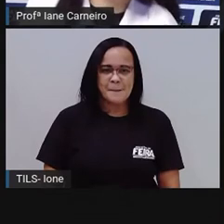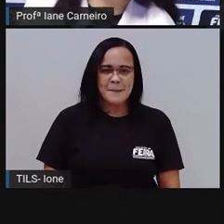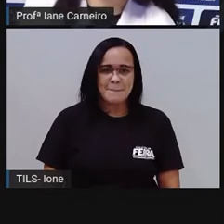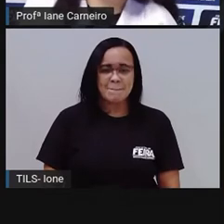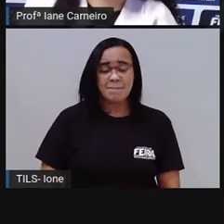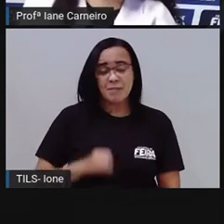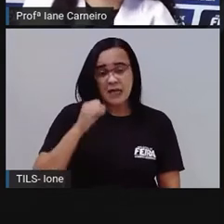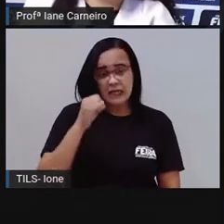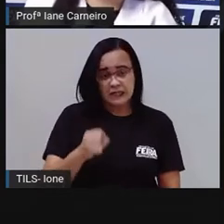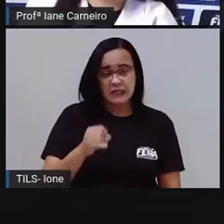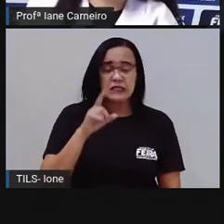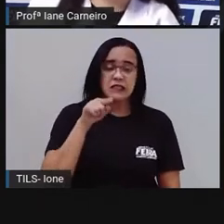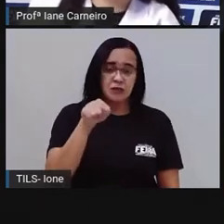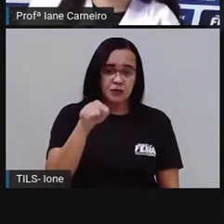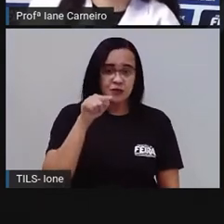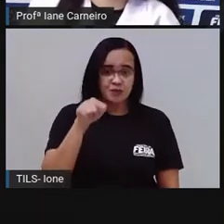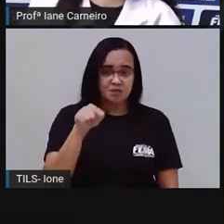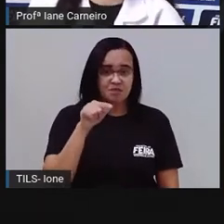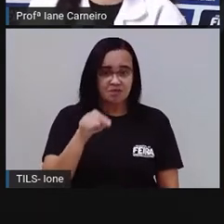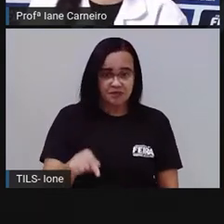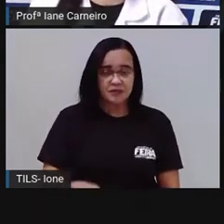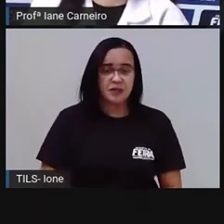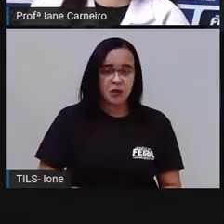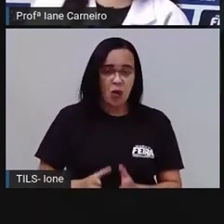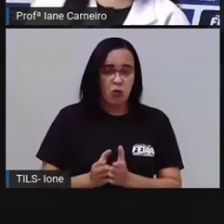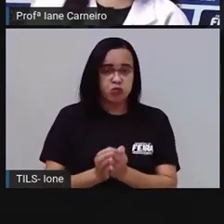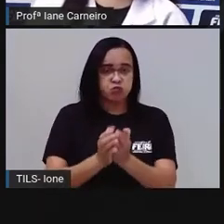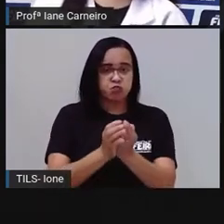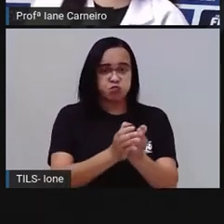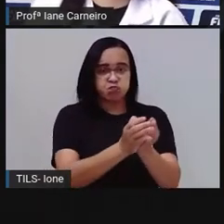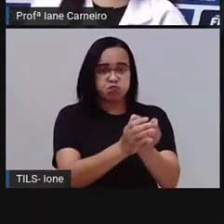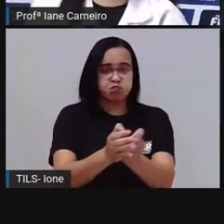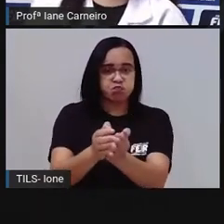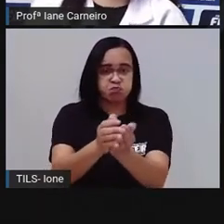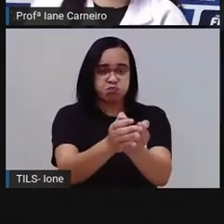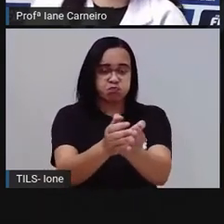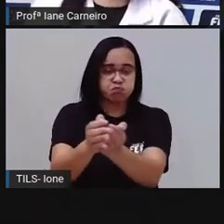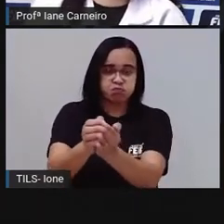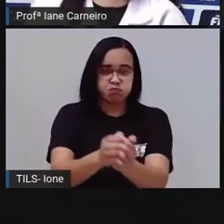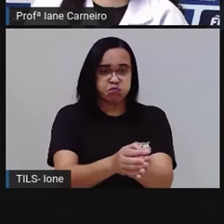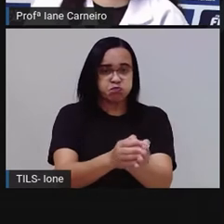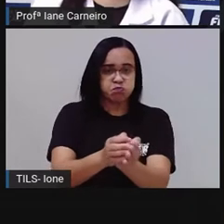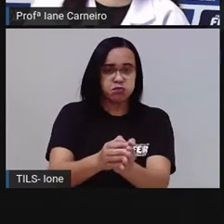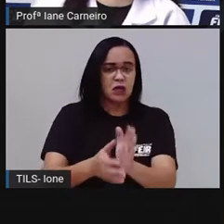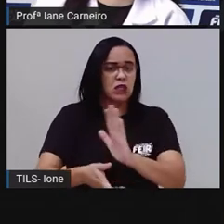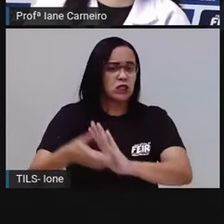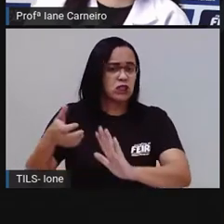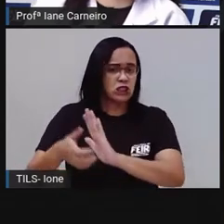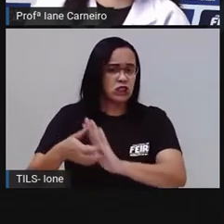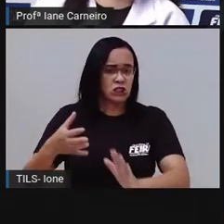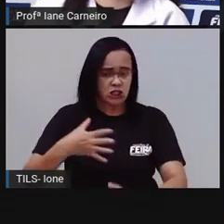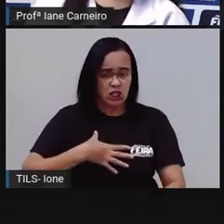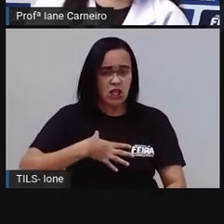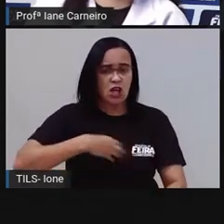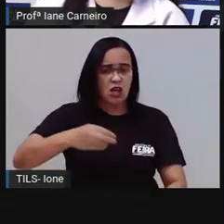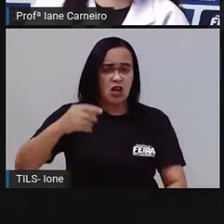Se você estivesse a naufragar, o que tiraria da ilha, de filha, em alto